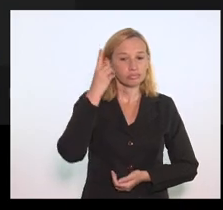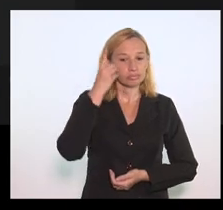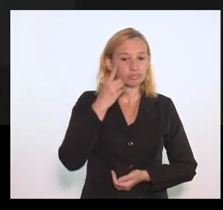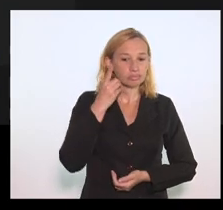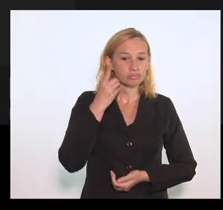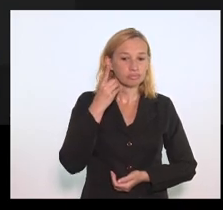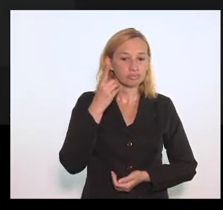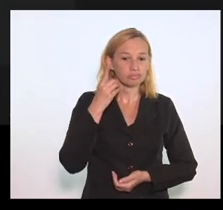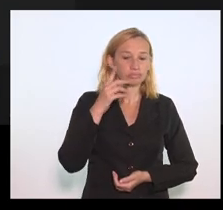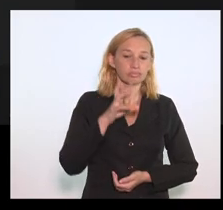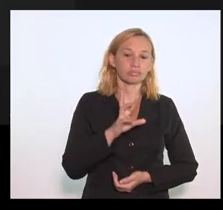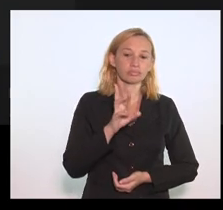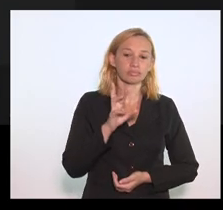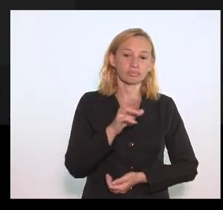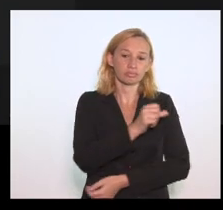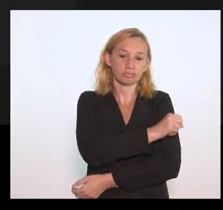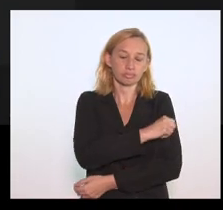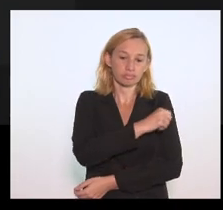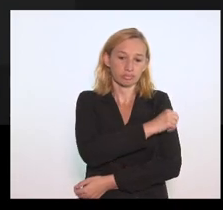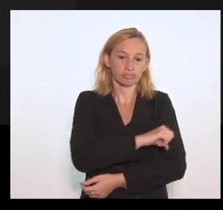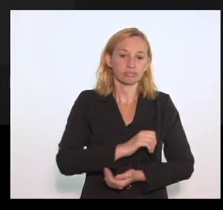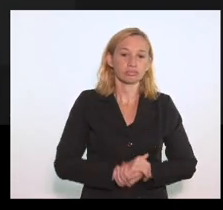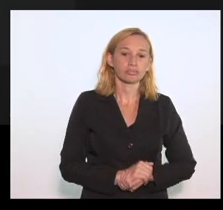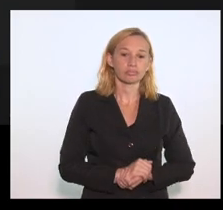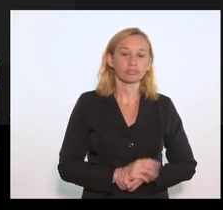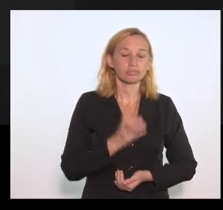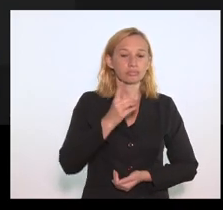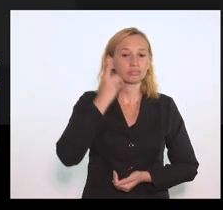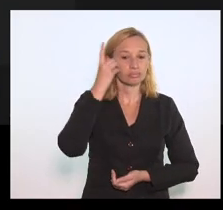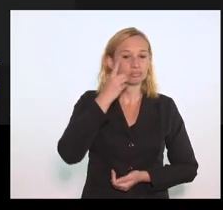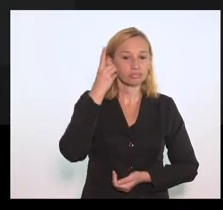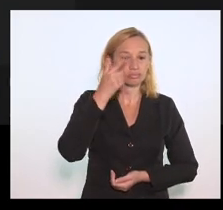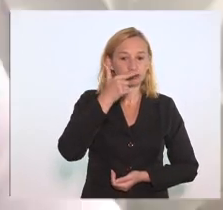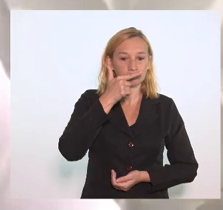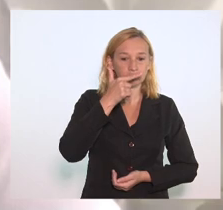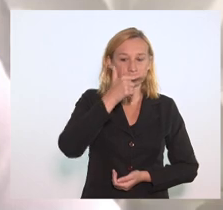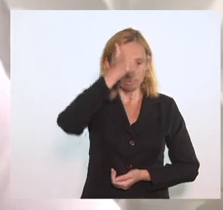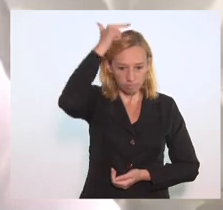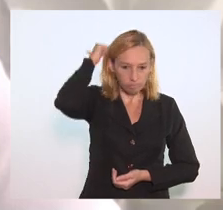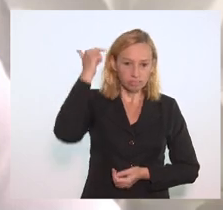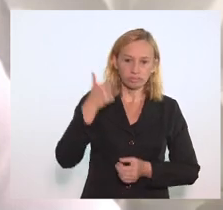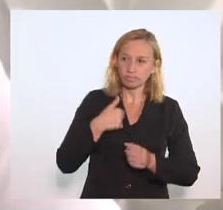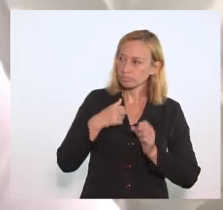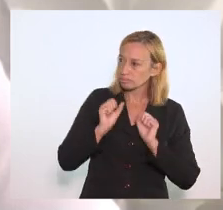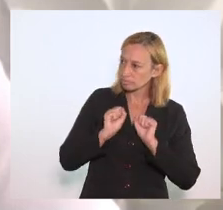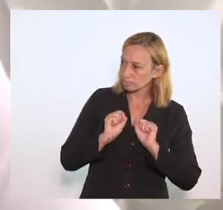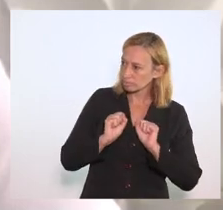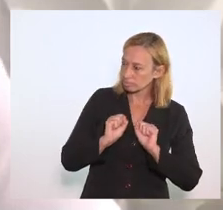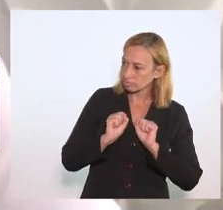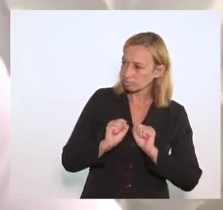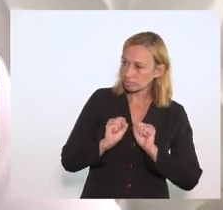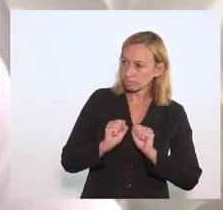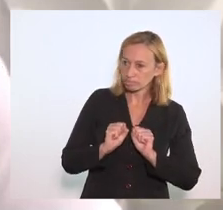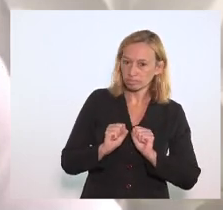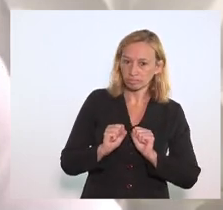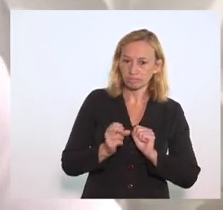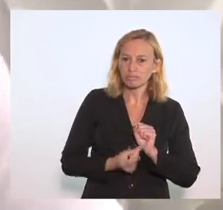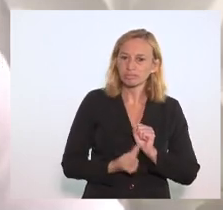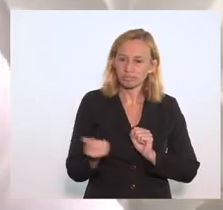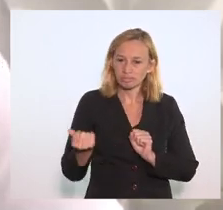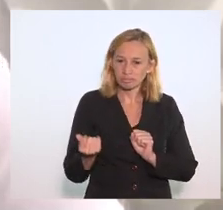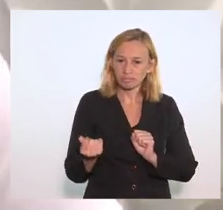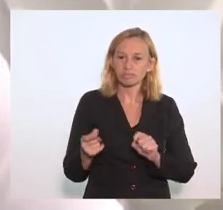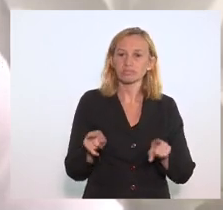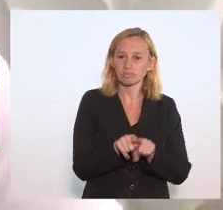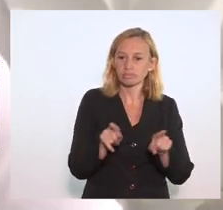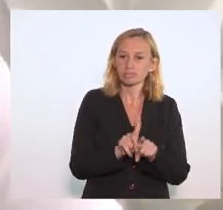depois deputada Rejane. Deputado Luiz Paulo, desculpa, seria possível pedir autorização para me retirar, porque eu também